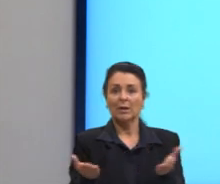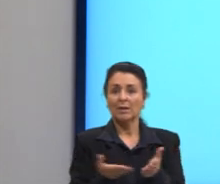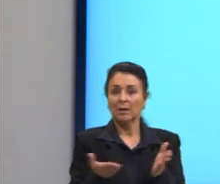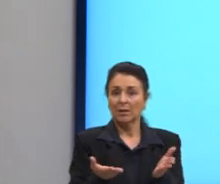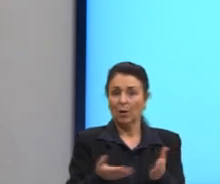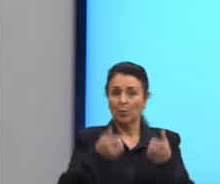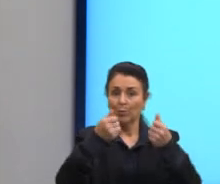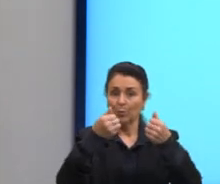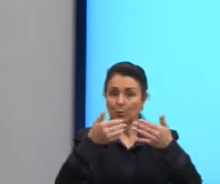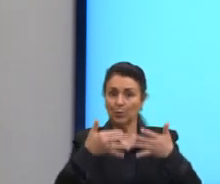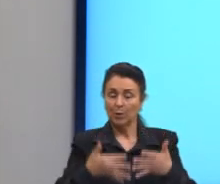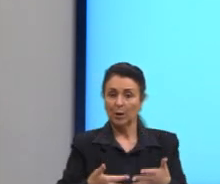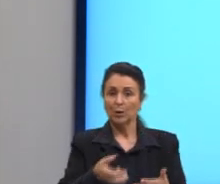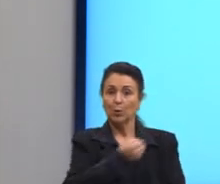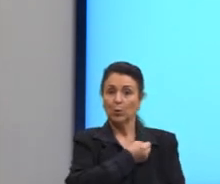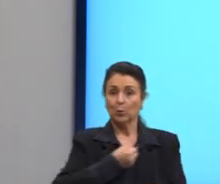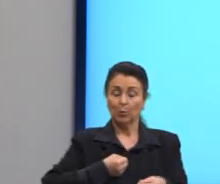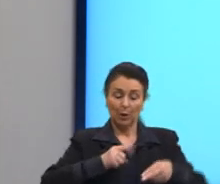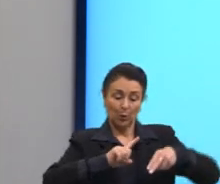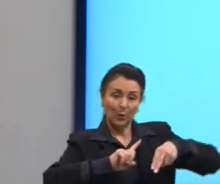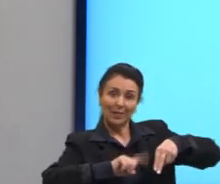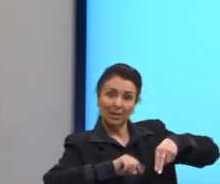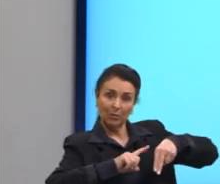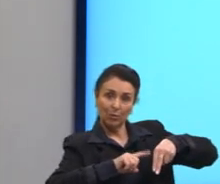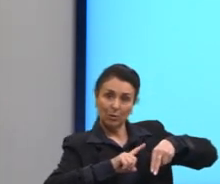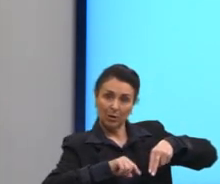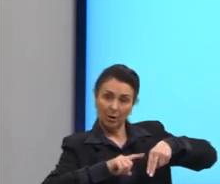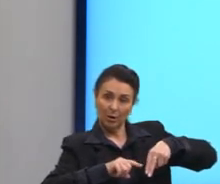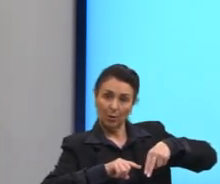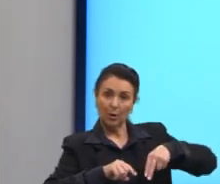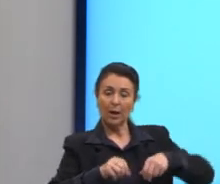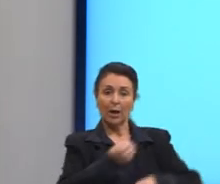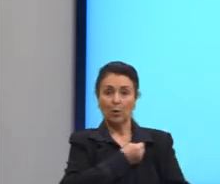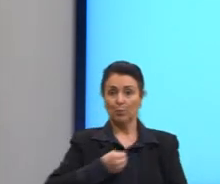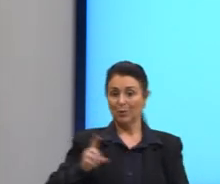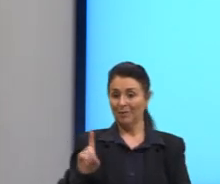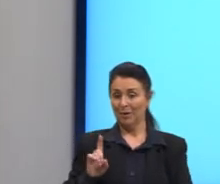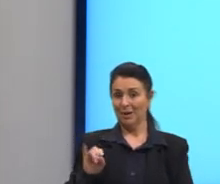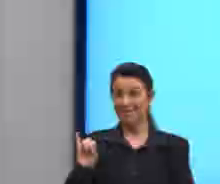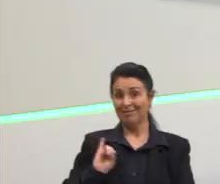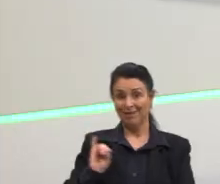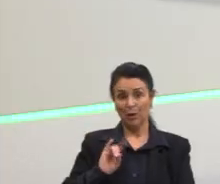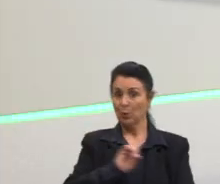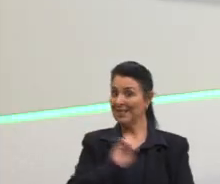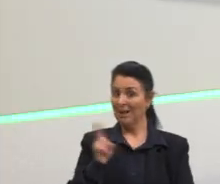definição número natural é um número inteiro não negativo ok